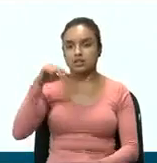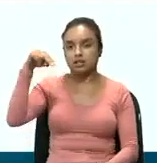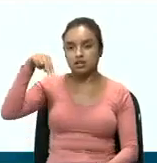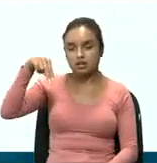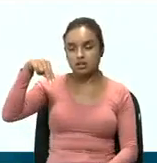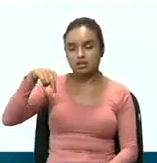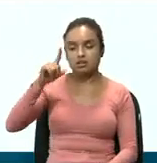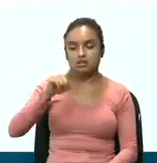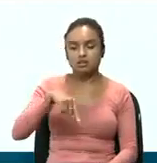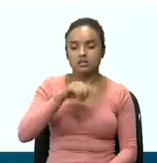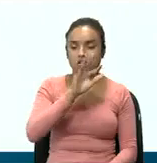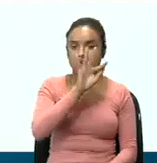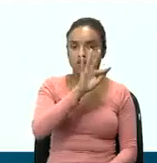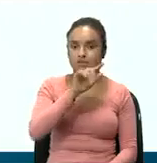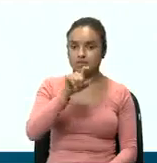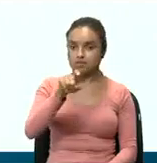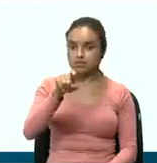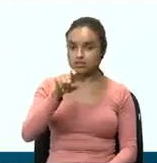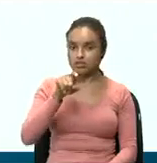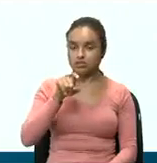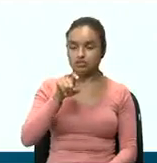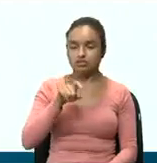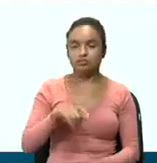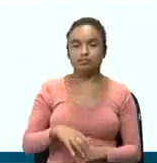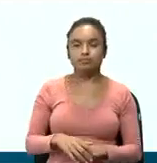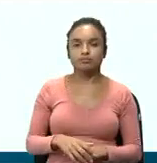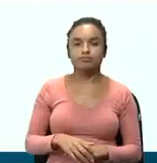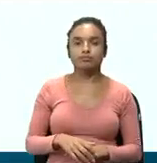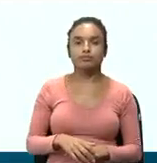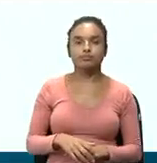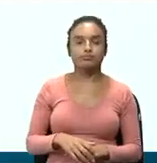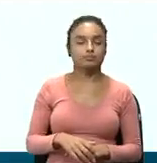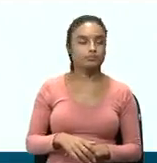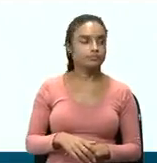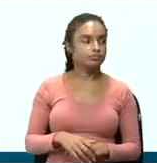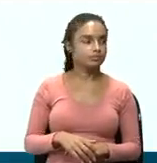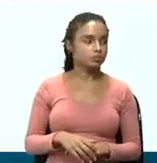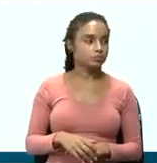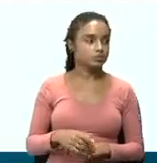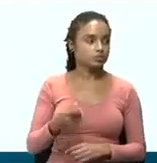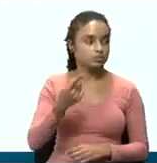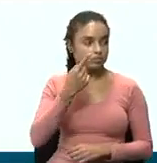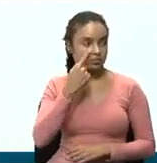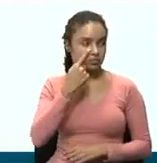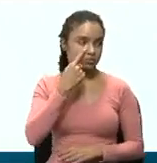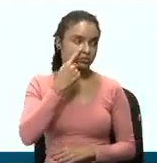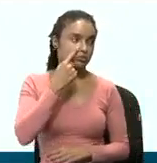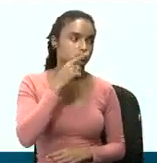x. Uma f de n igual a 1 sobre